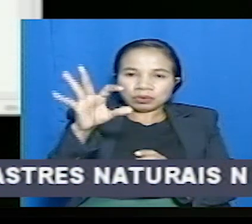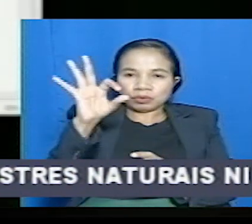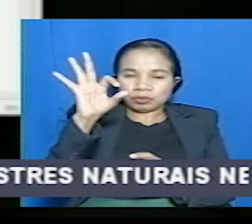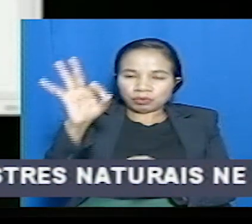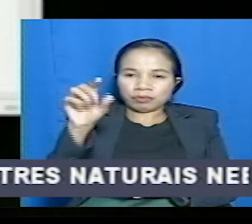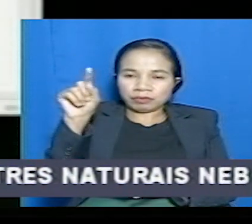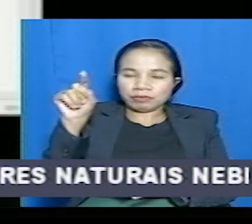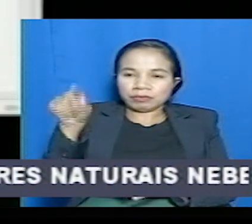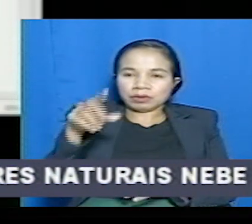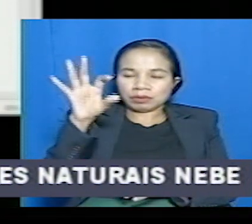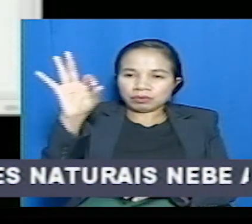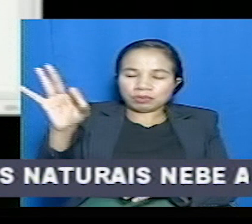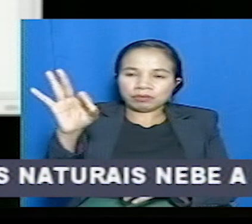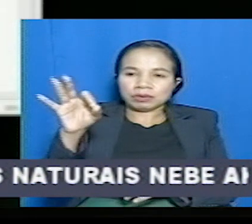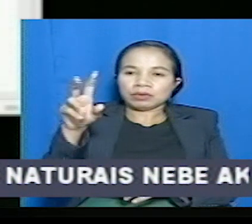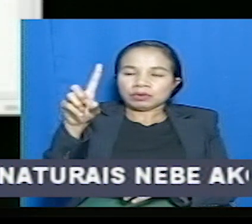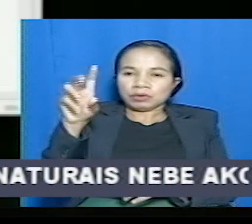to 12,2.